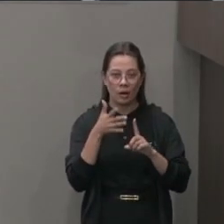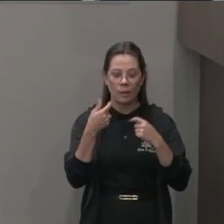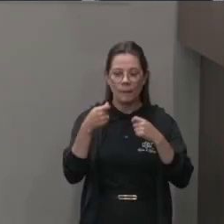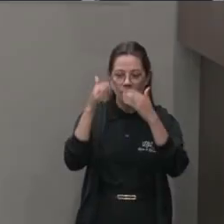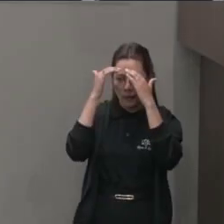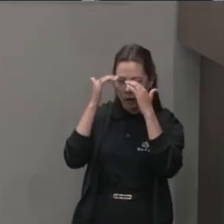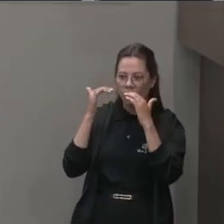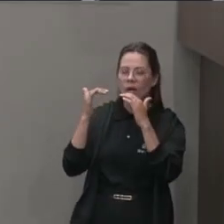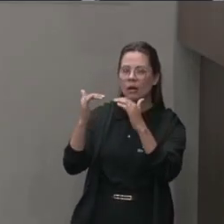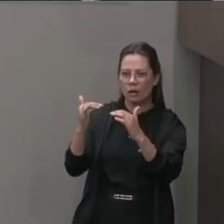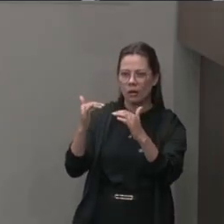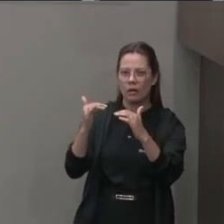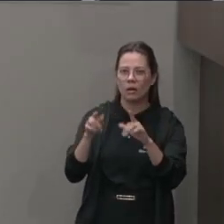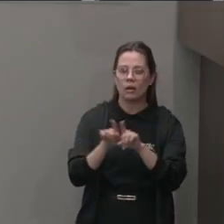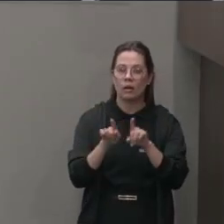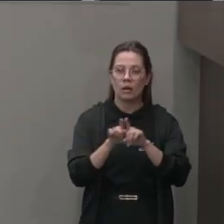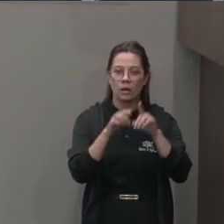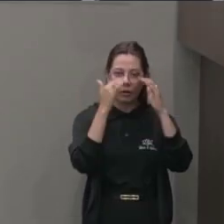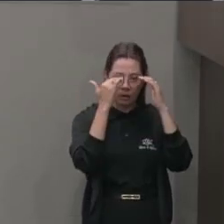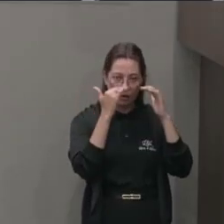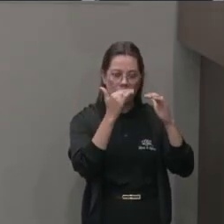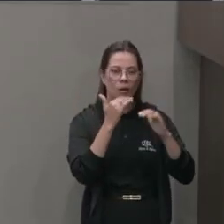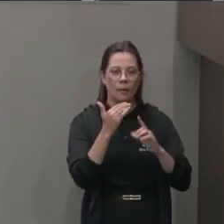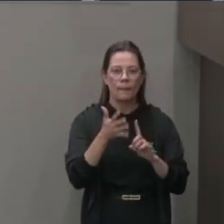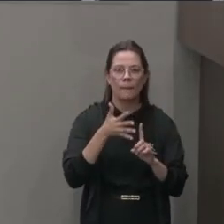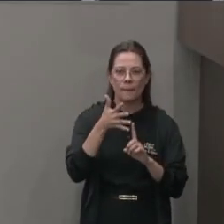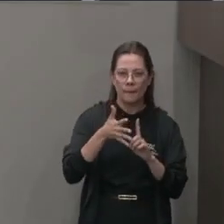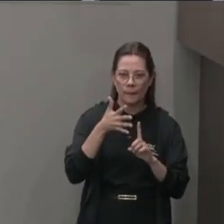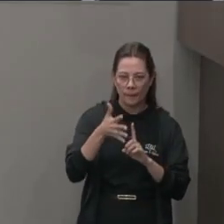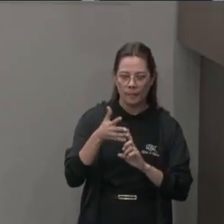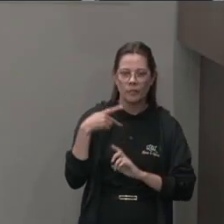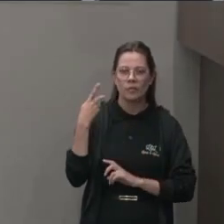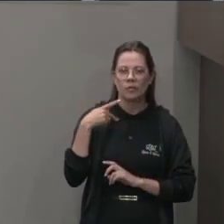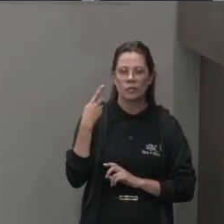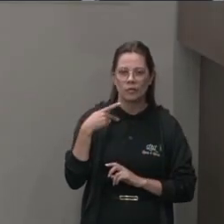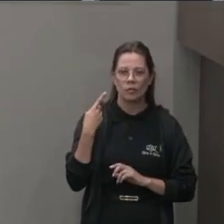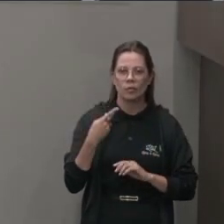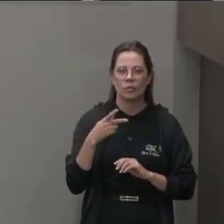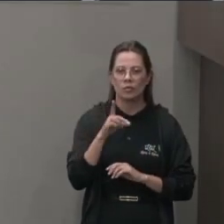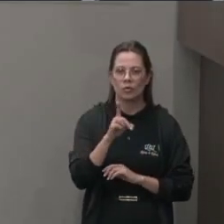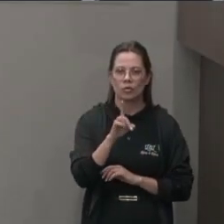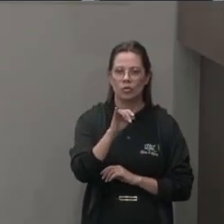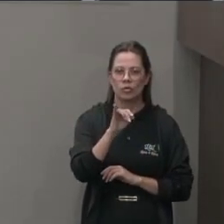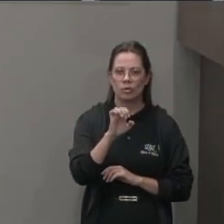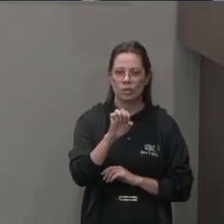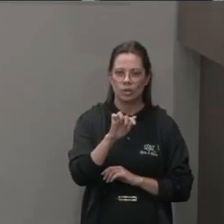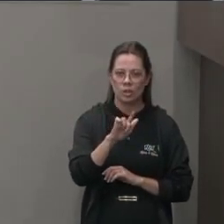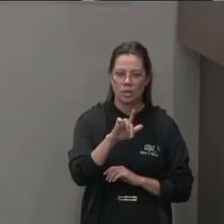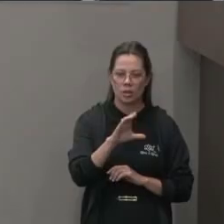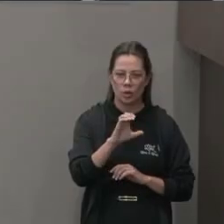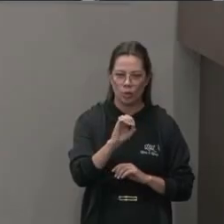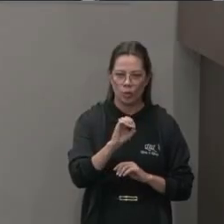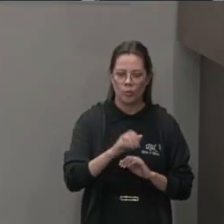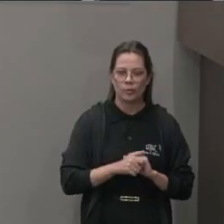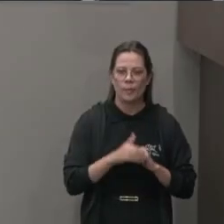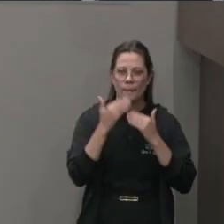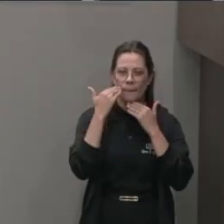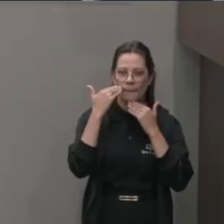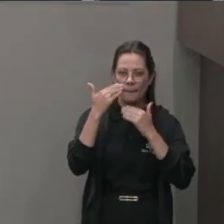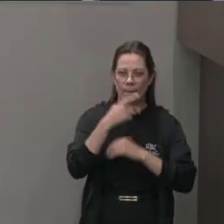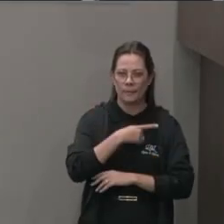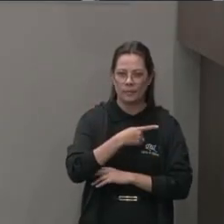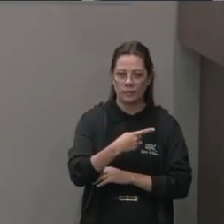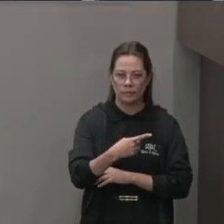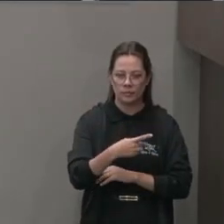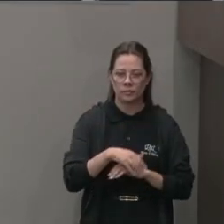gentileza, e respeite o vereador que está na tribuna. Vereador Diego Milani, o senhor está com a palavra. Obrigado, senhor